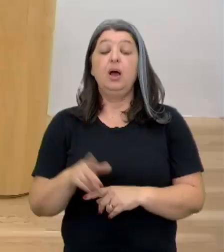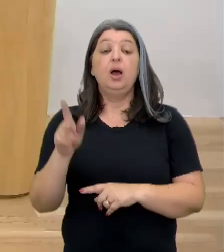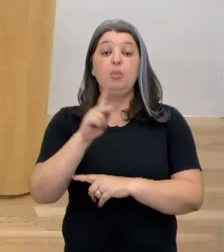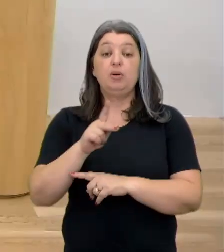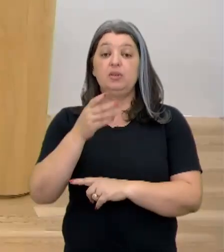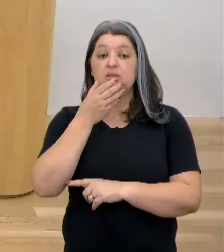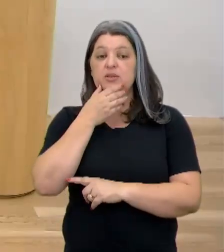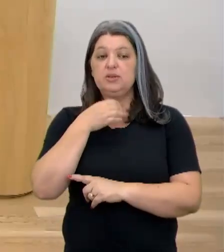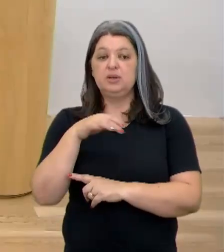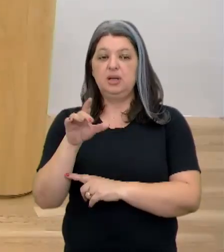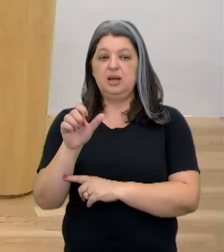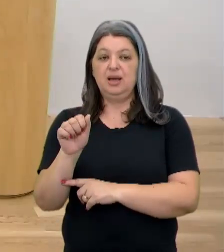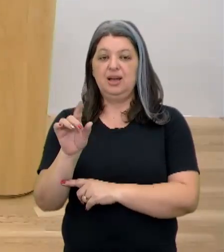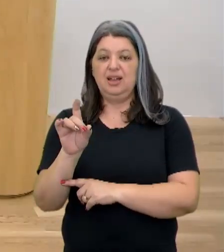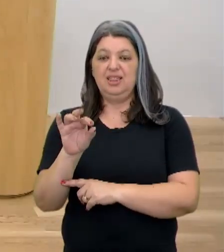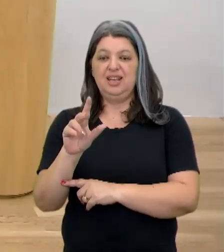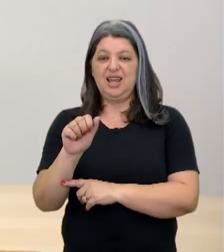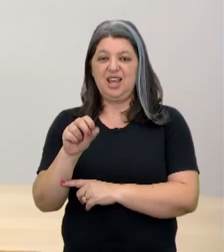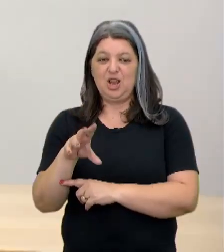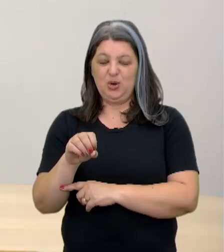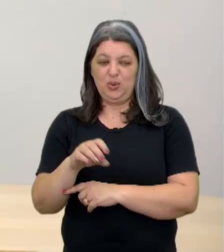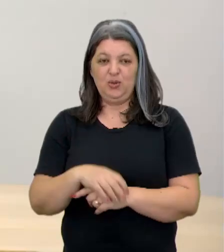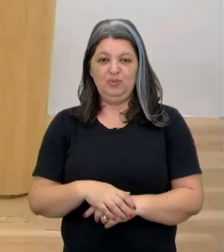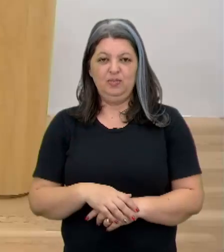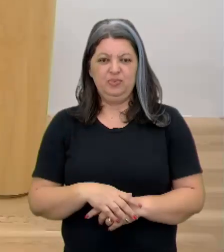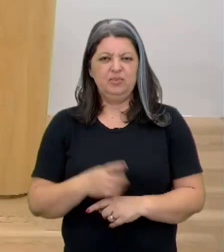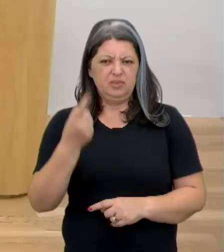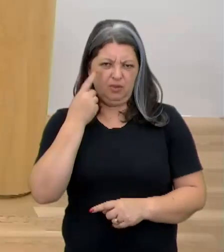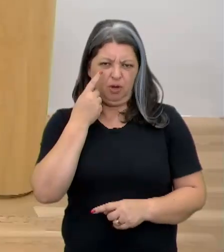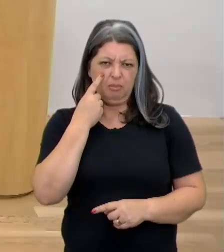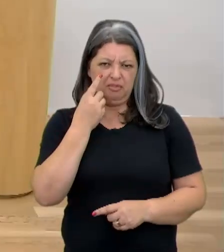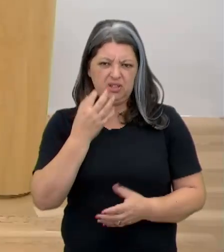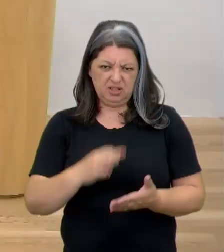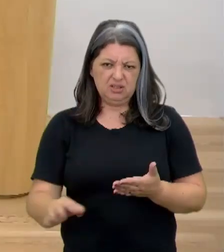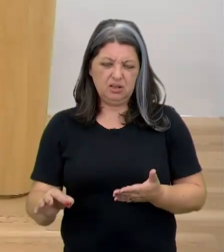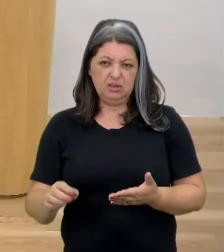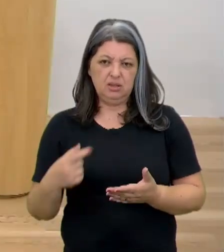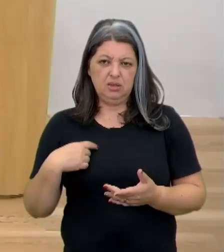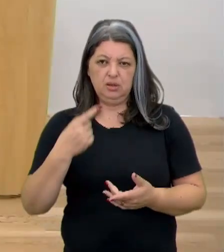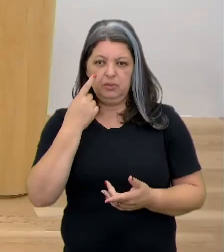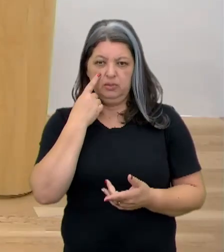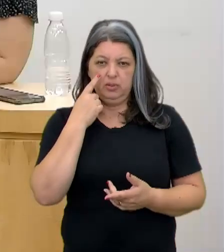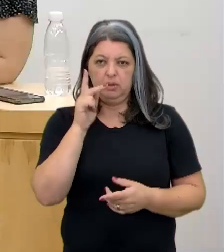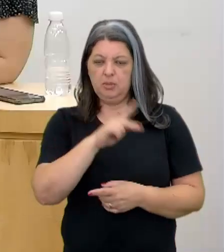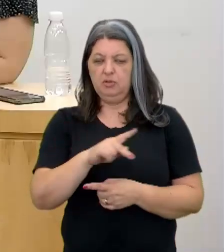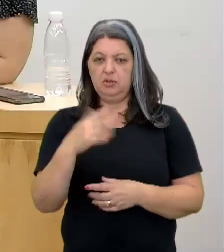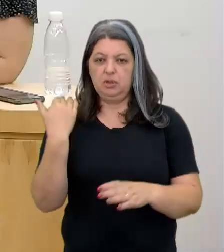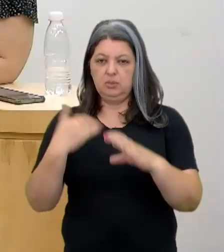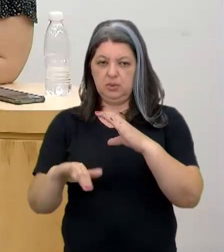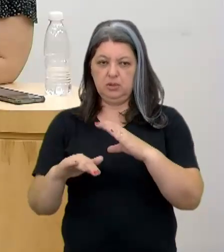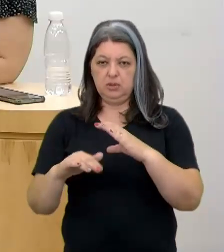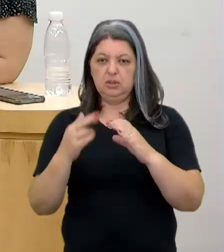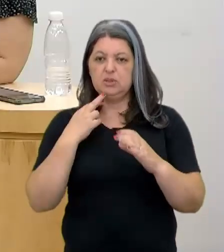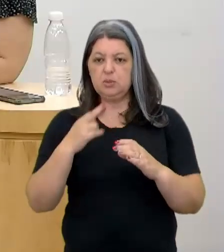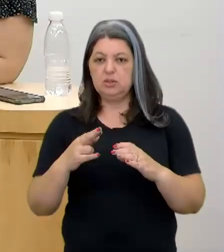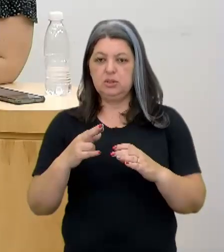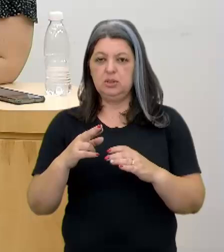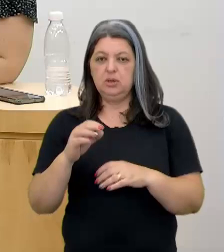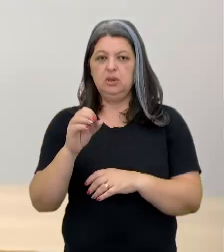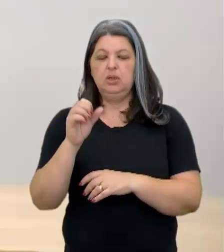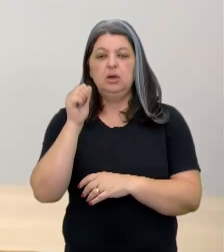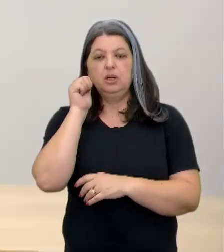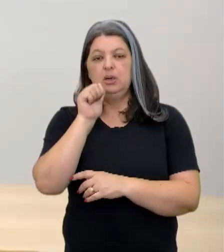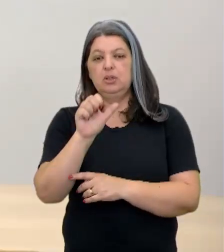olha. Professor Adriano, isso mesmo. Professora Roberta, vamos então conferir? Vamos, eu vi que uma professora acabou de mandar a resposta. Já apareceu para você aí, a professora